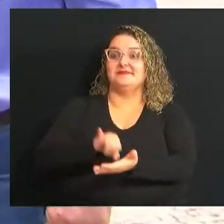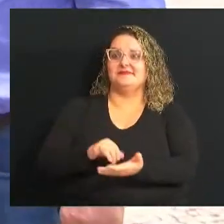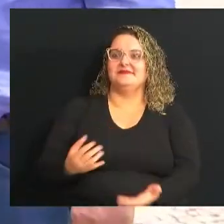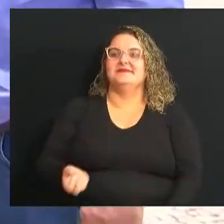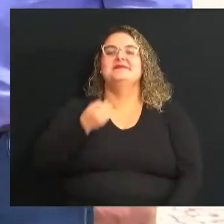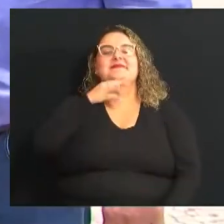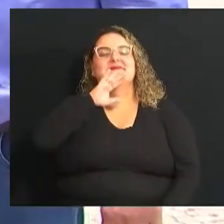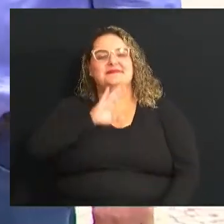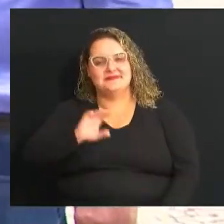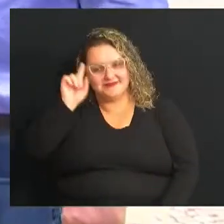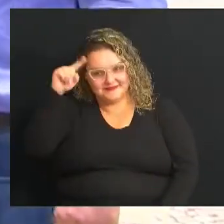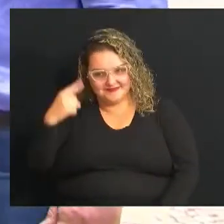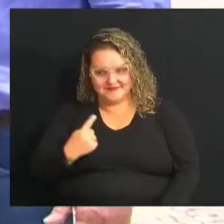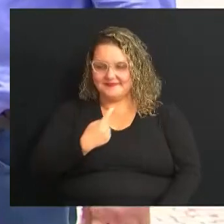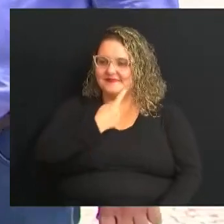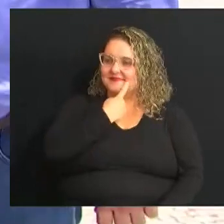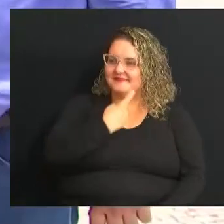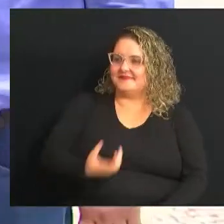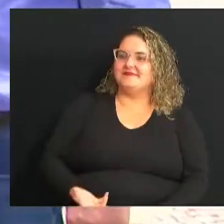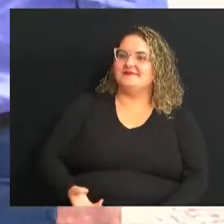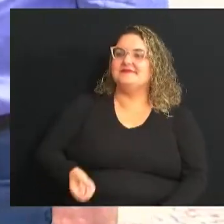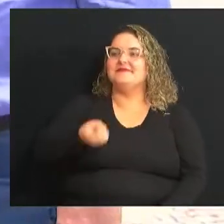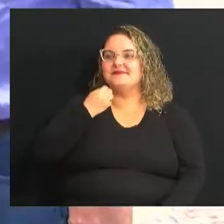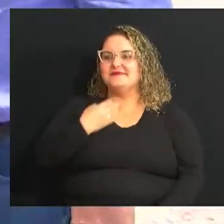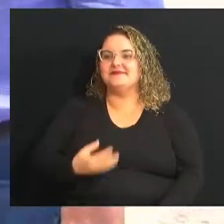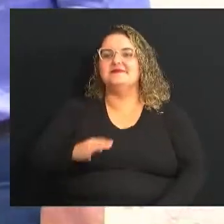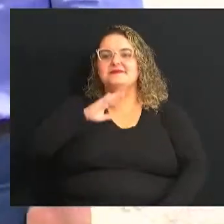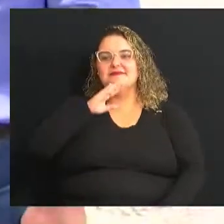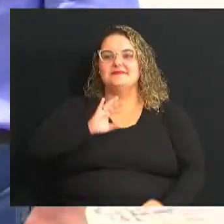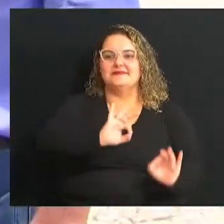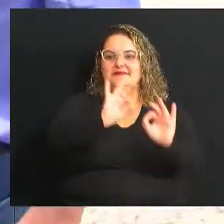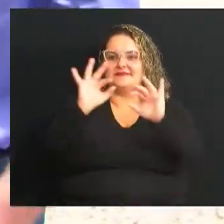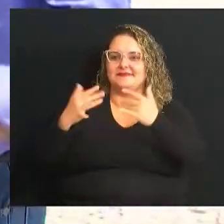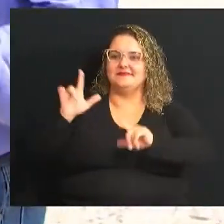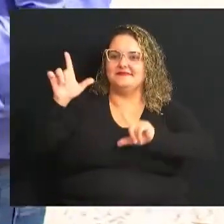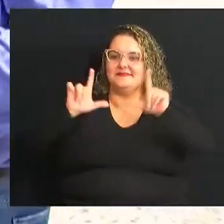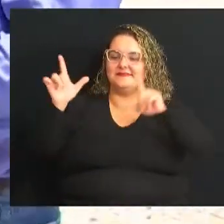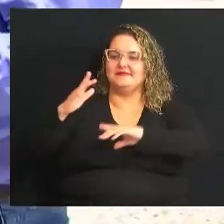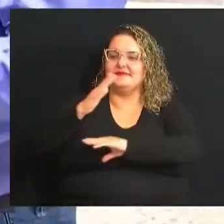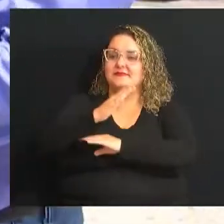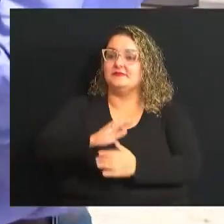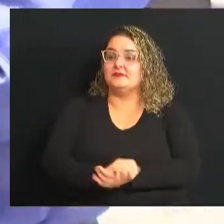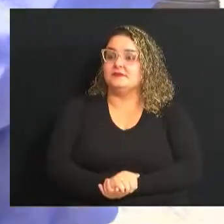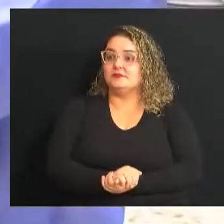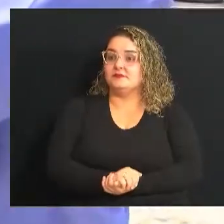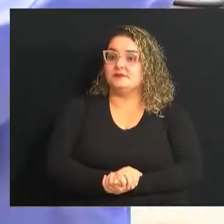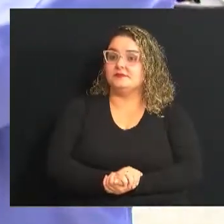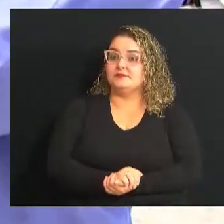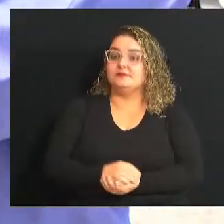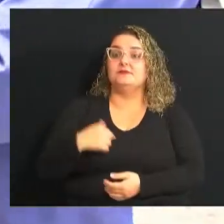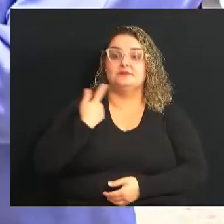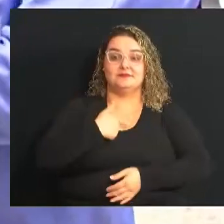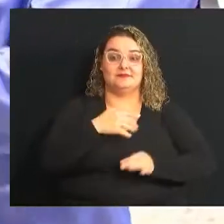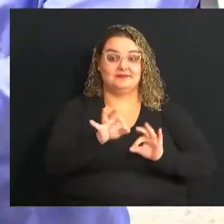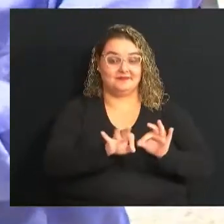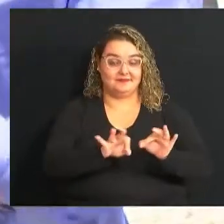Viviane, são 84 metros de telão, toda a preparação. Eu também, ó, já tô com a minha blusinha